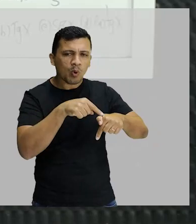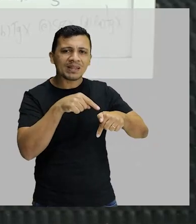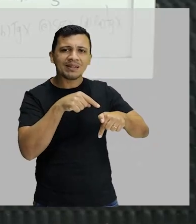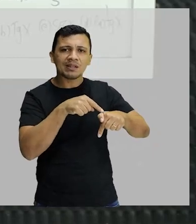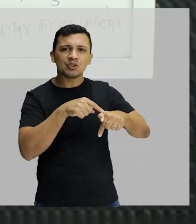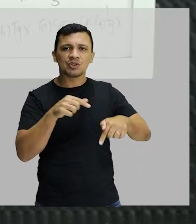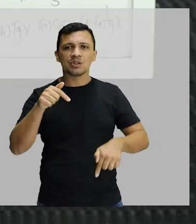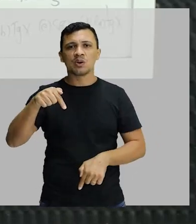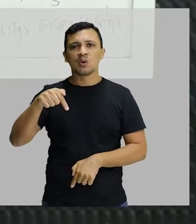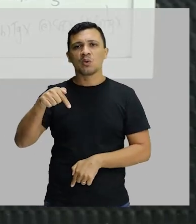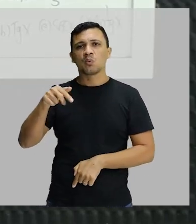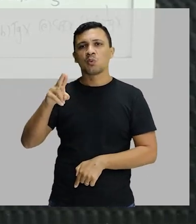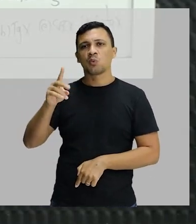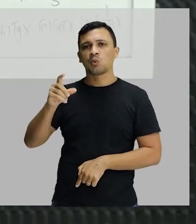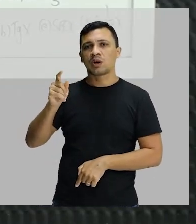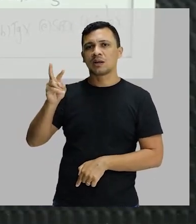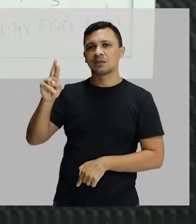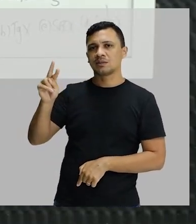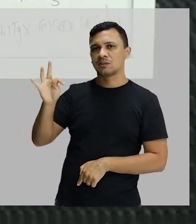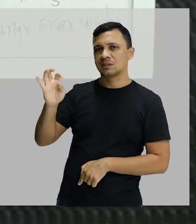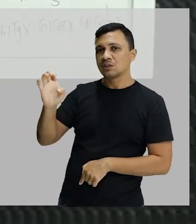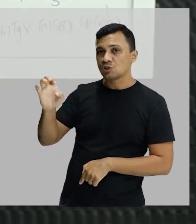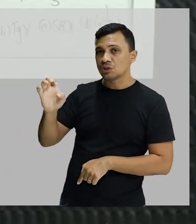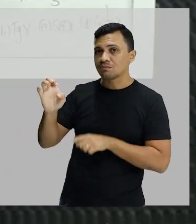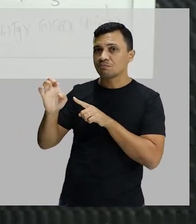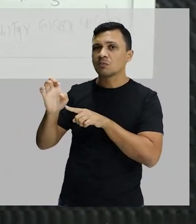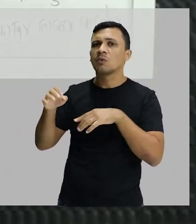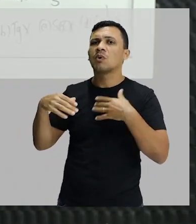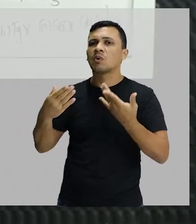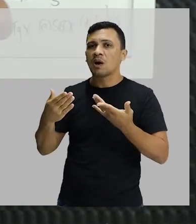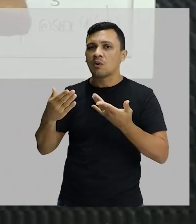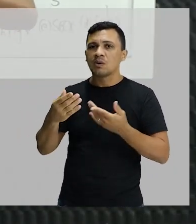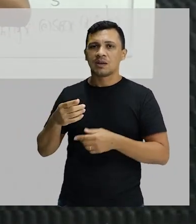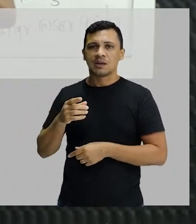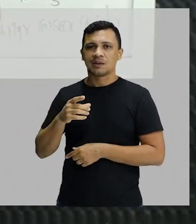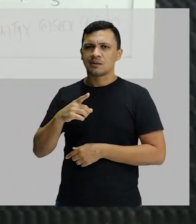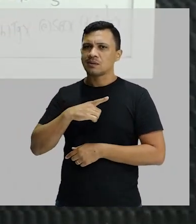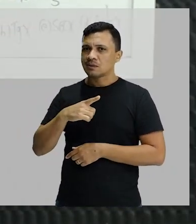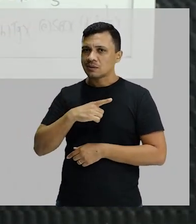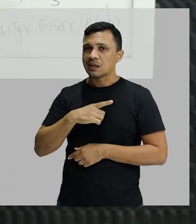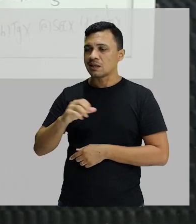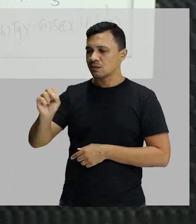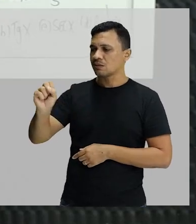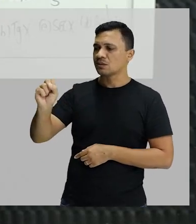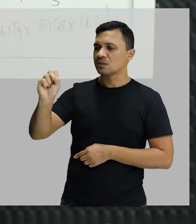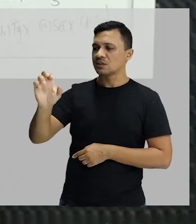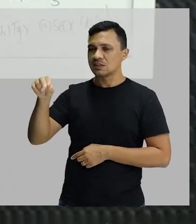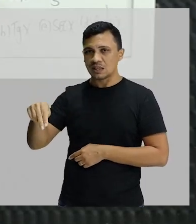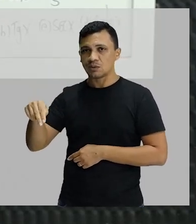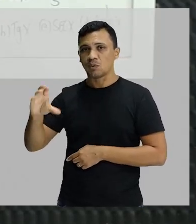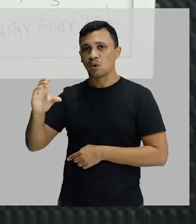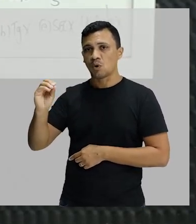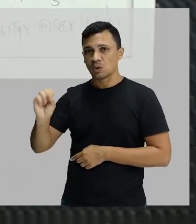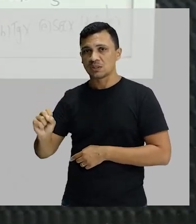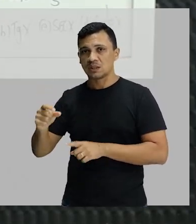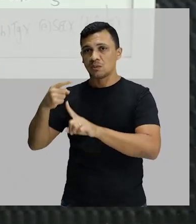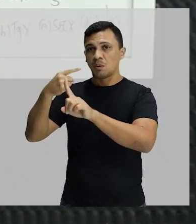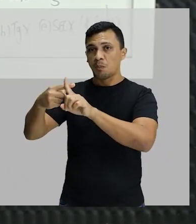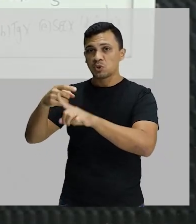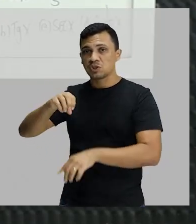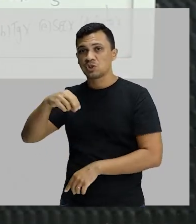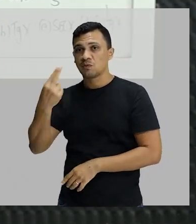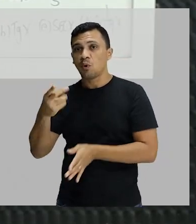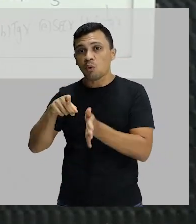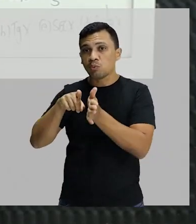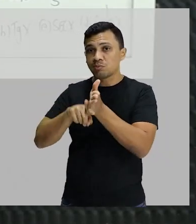arco? Porque você sabe que, dependendo do quadrante, você tem a questão do seno e do cosseno ser positivo ou negativo.